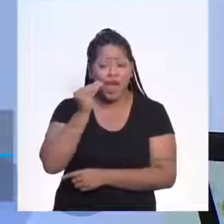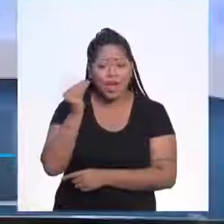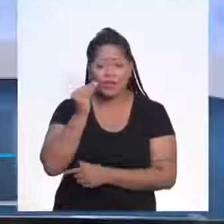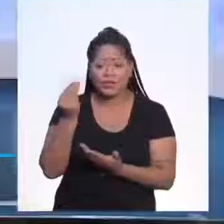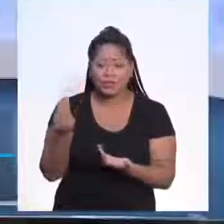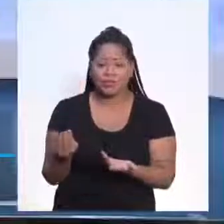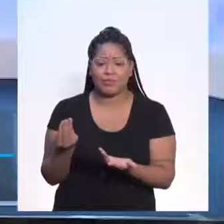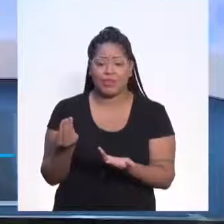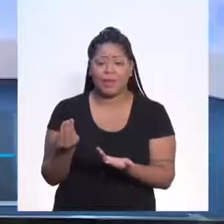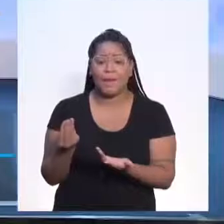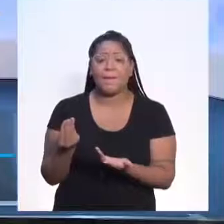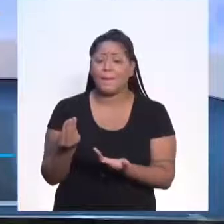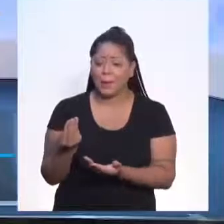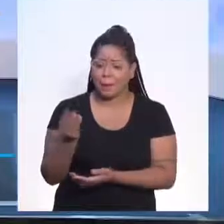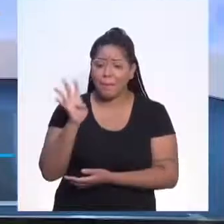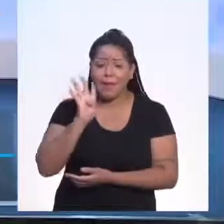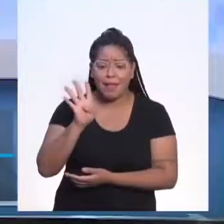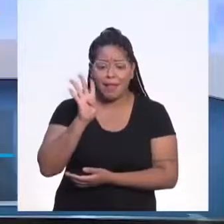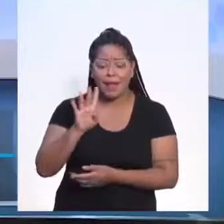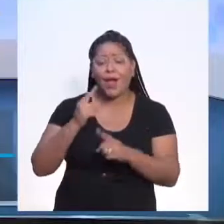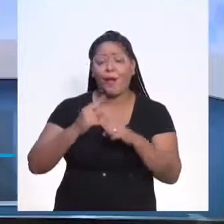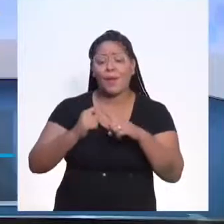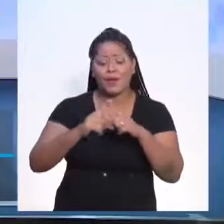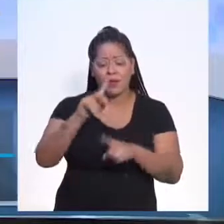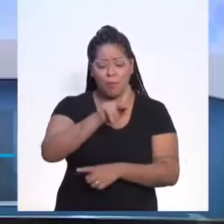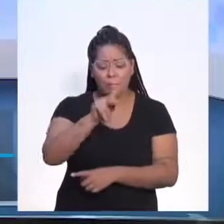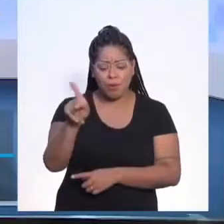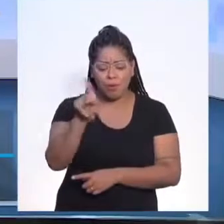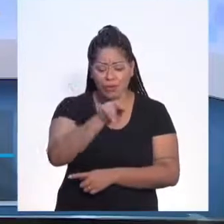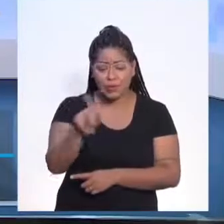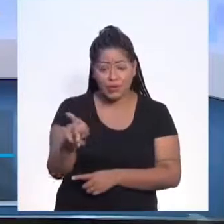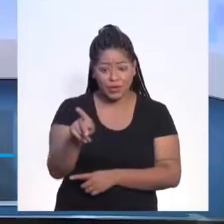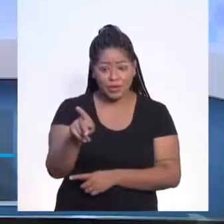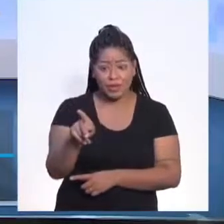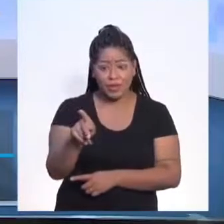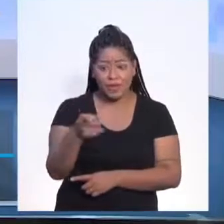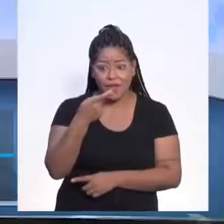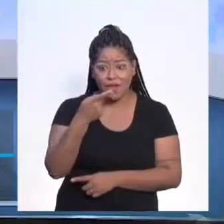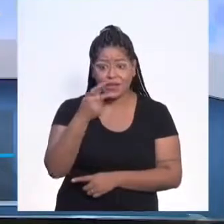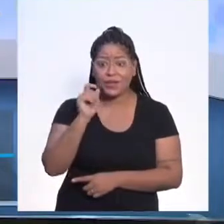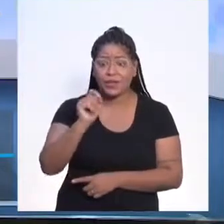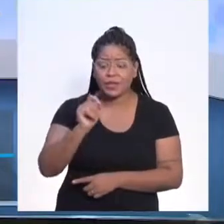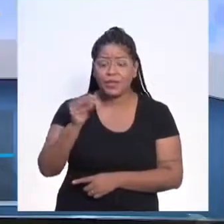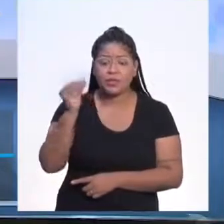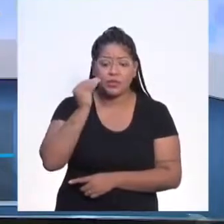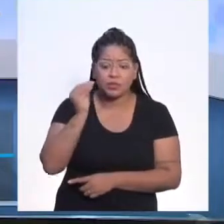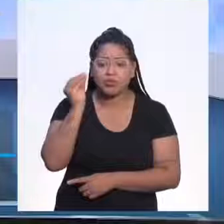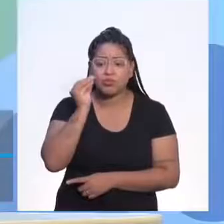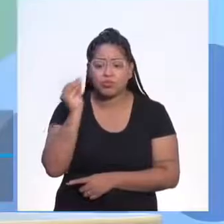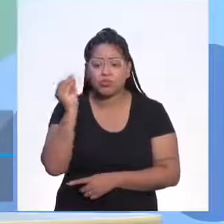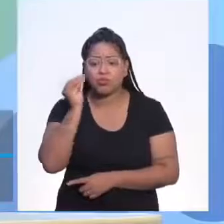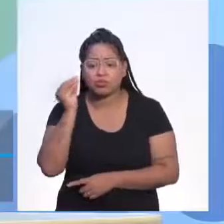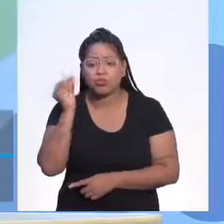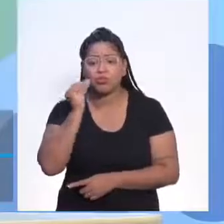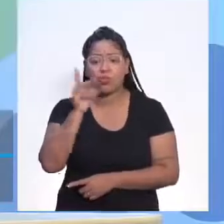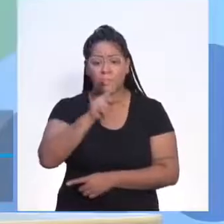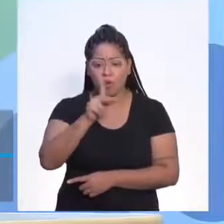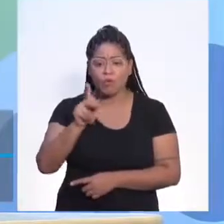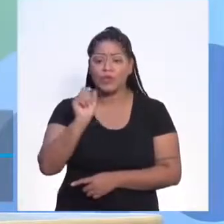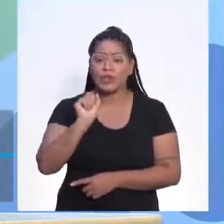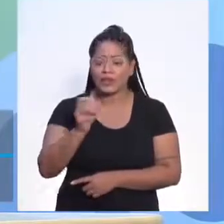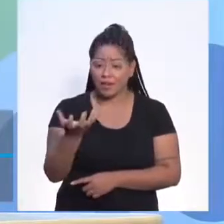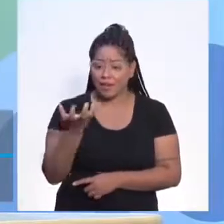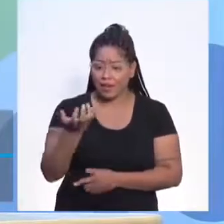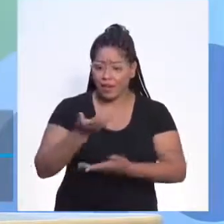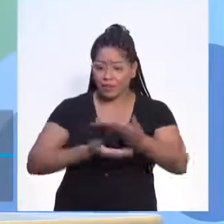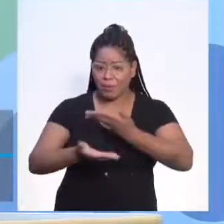bacana que vocês... Tem muito professor aqui no chat dizendo, nossa, eu estou tentando, estou pedindo a palavra, então o pessoal quer participar conosco, tá bem legal. Quer fazer